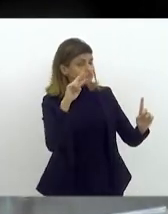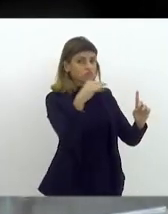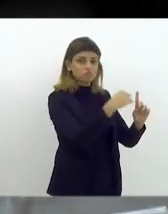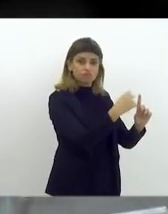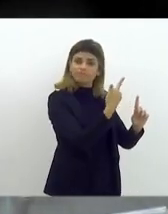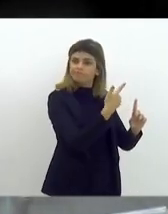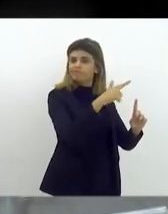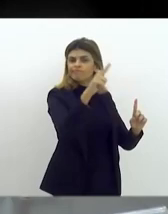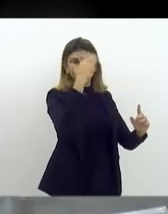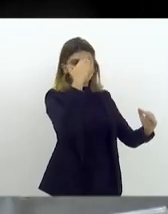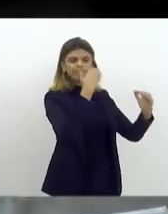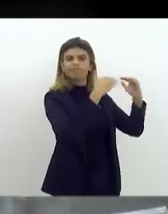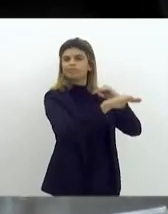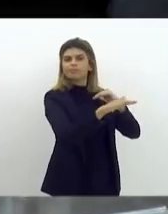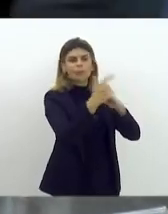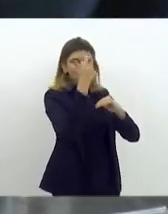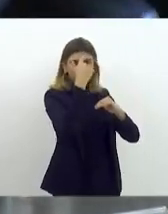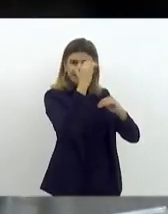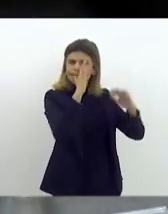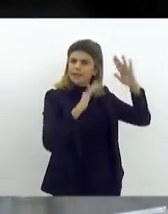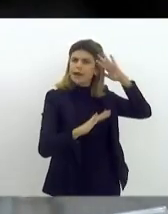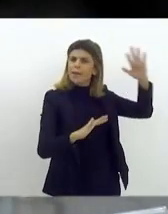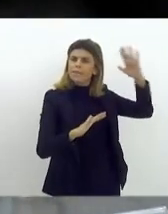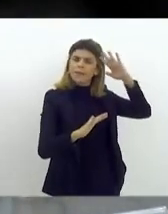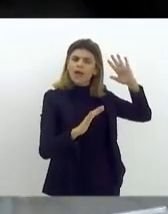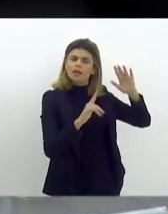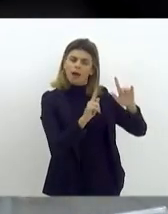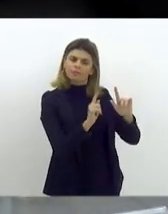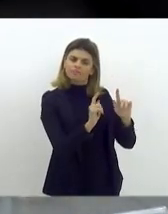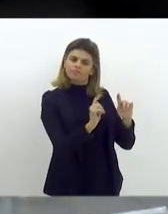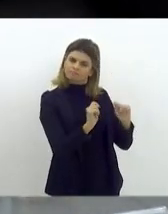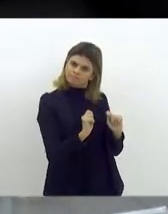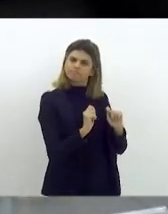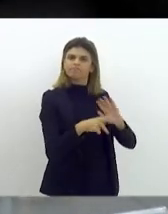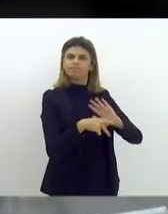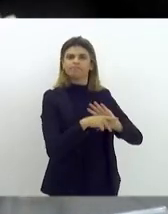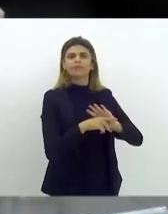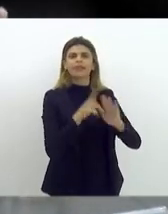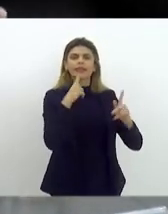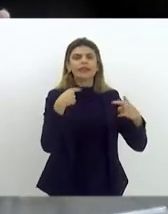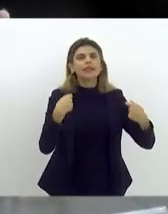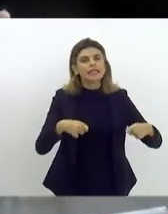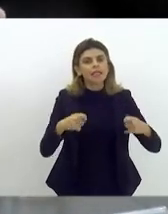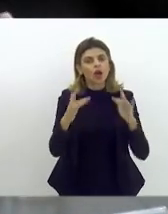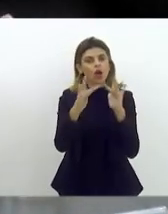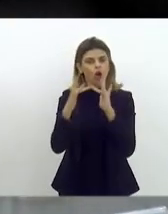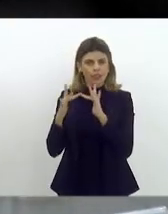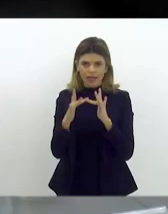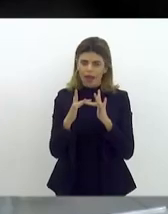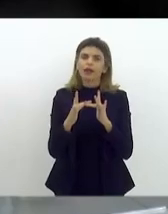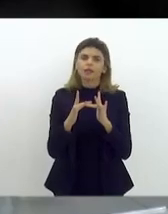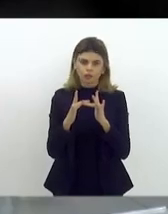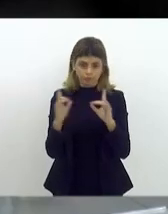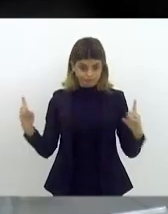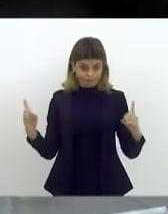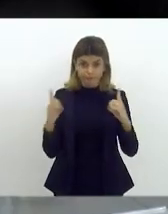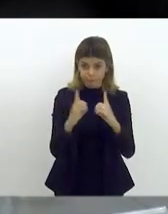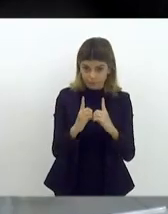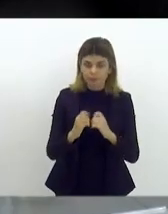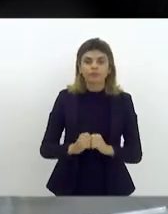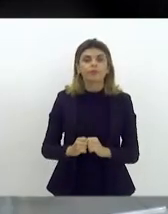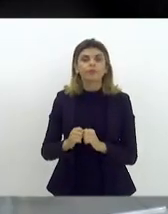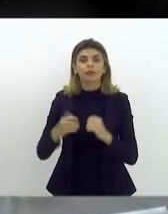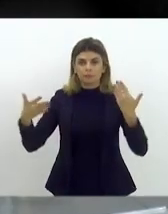diversa numa num pensamento mais conservadora entendendo ser ainda necessário um contato físico por exemplo pode